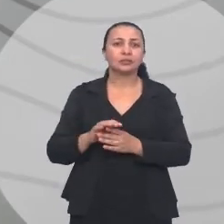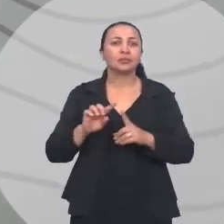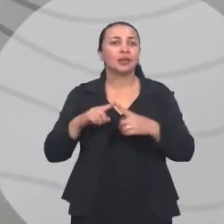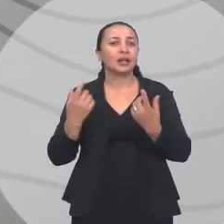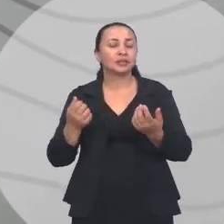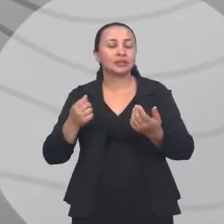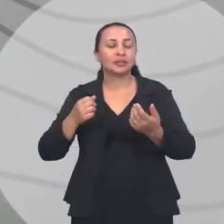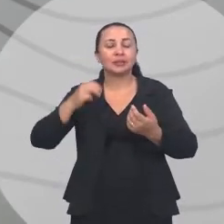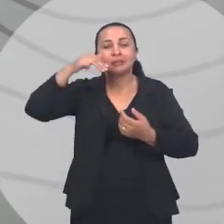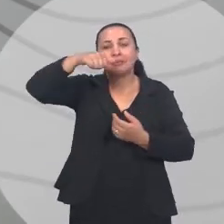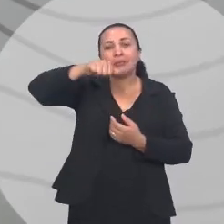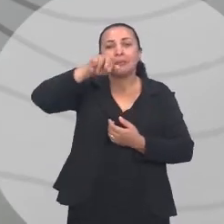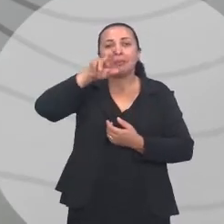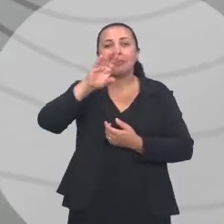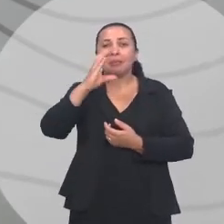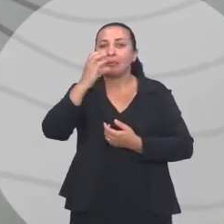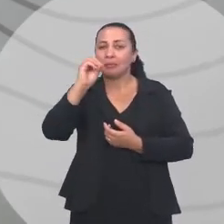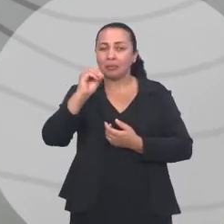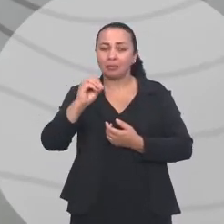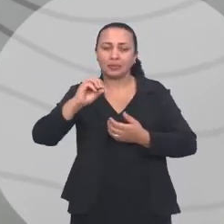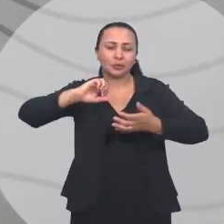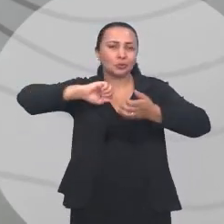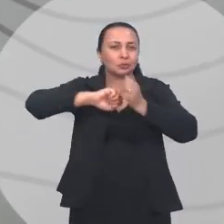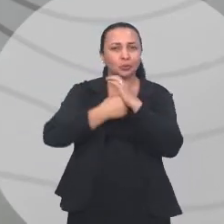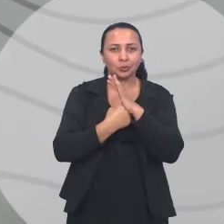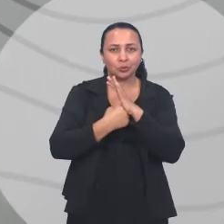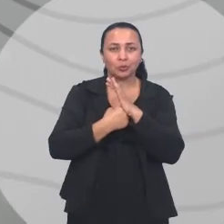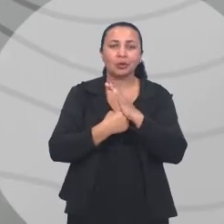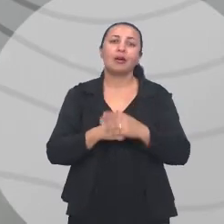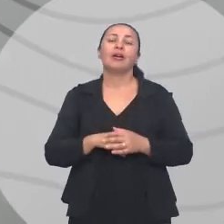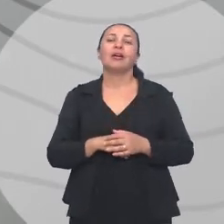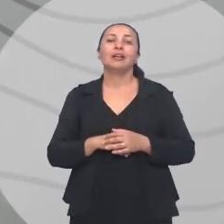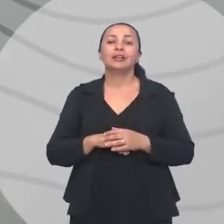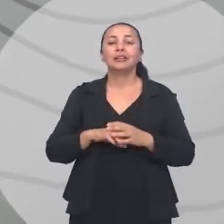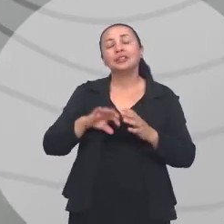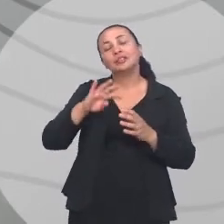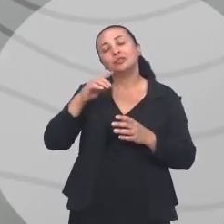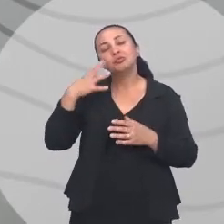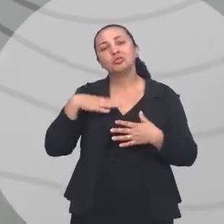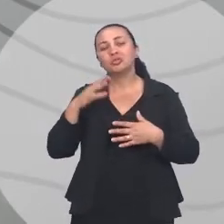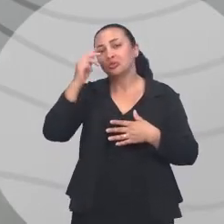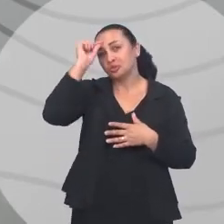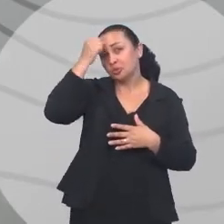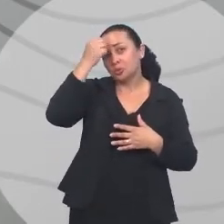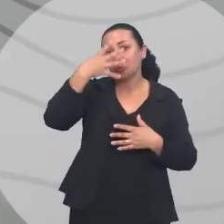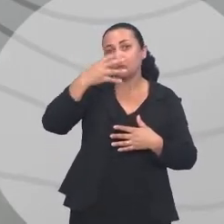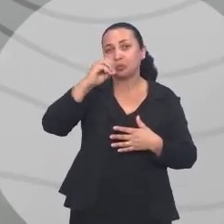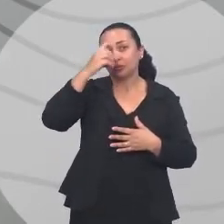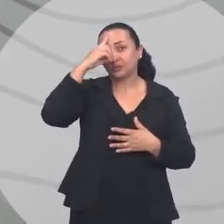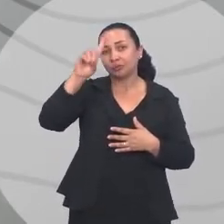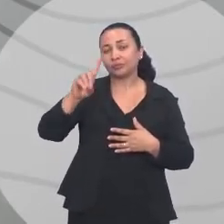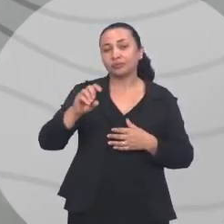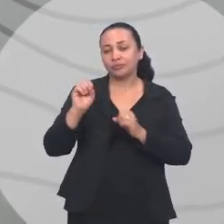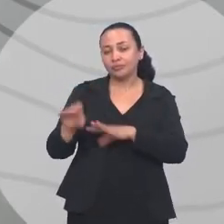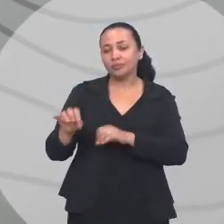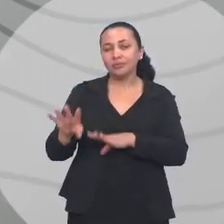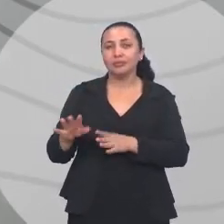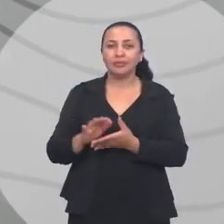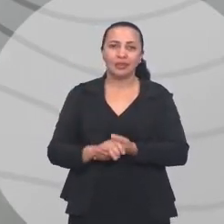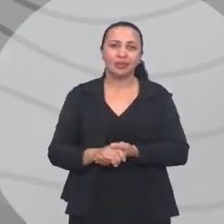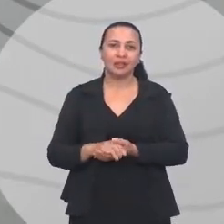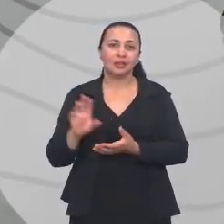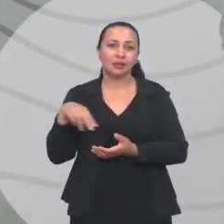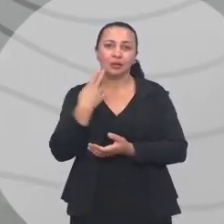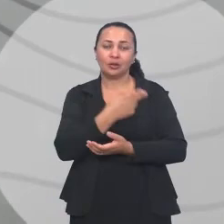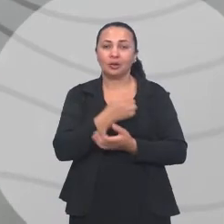dia dezenove de março nós temos cumprido e o tom de 45 dias letivos se fosse fossemos trabalhar com dias